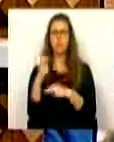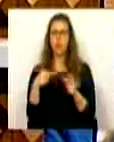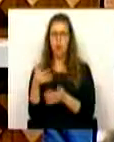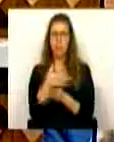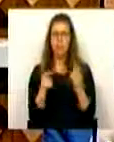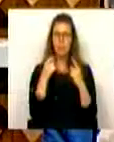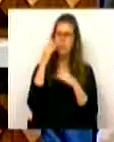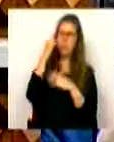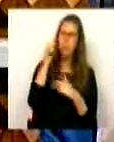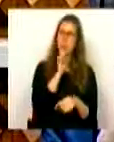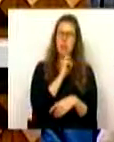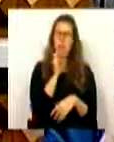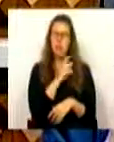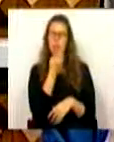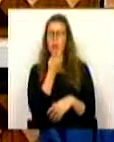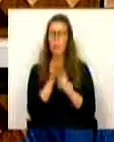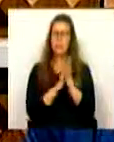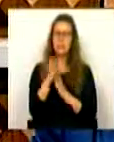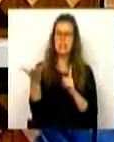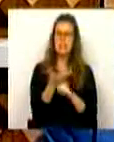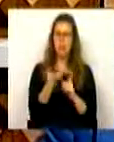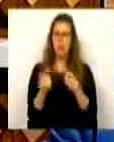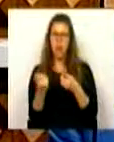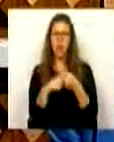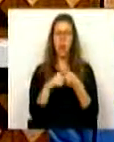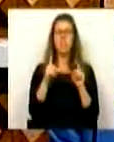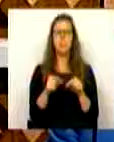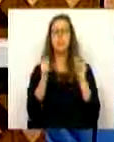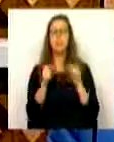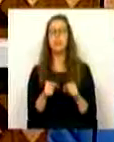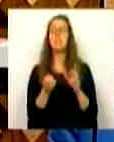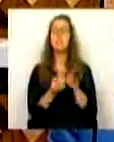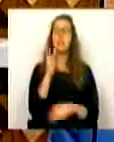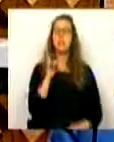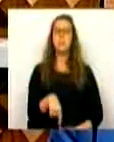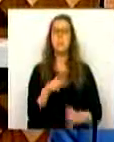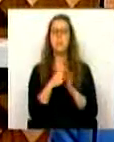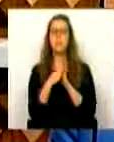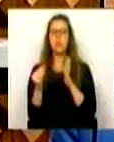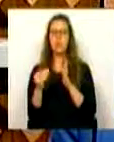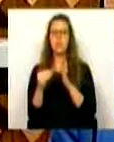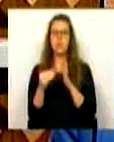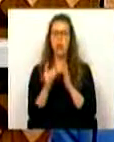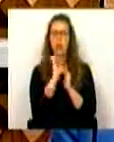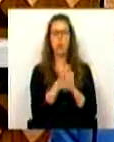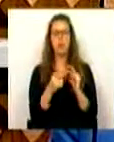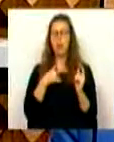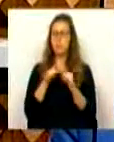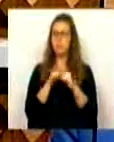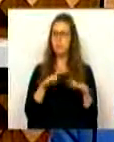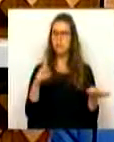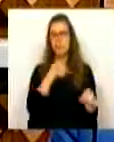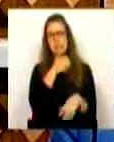previsão cumulativa da possibilidade de aplicação de sanções acessórias e é estabelecido também um regime que impõe a divulgação